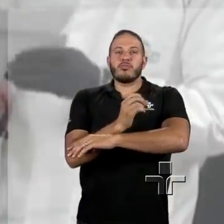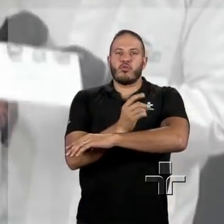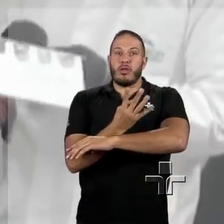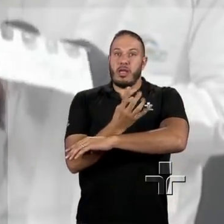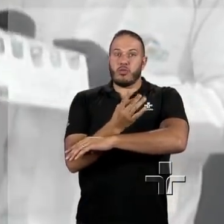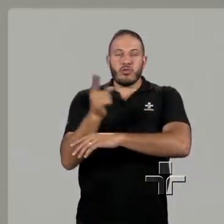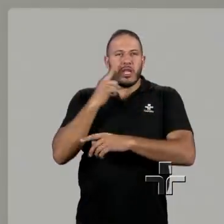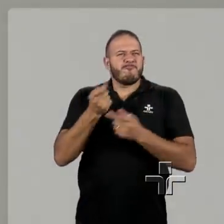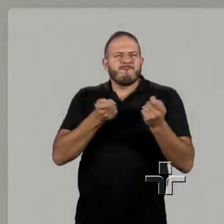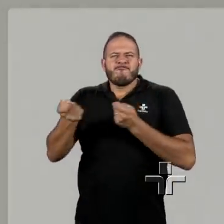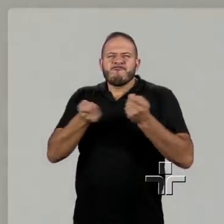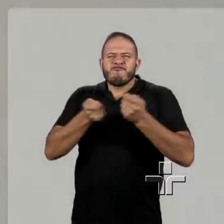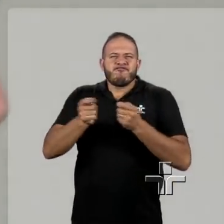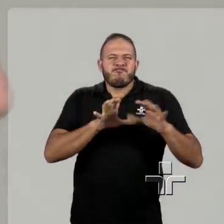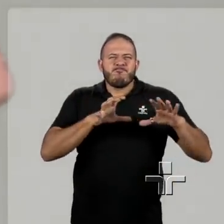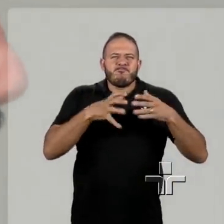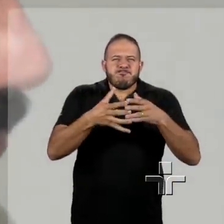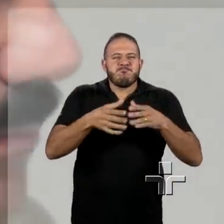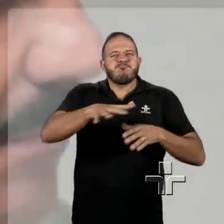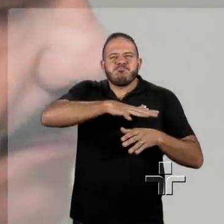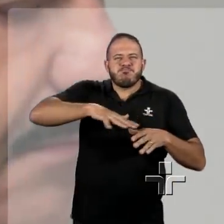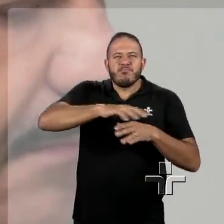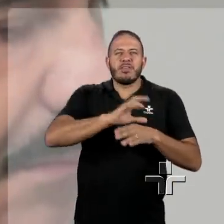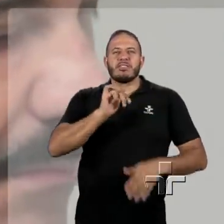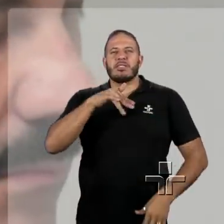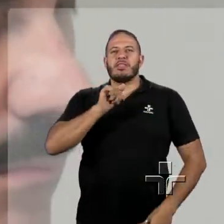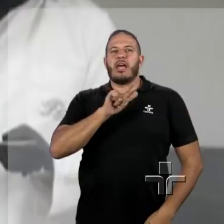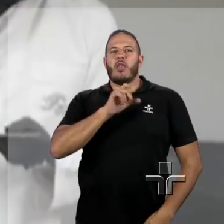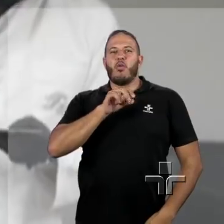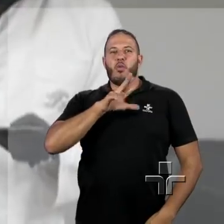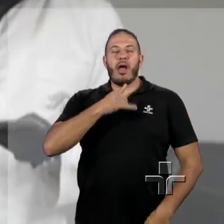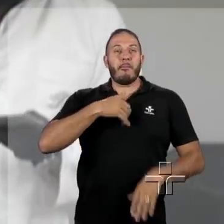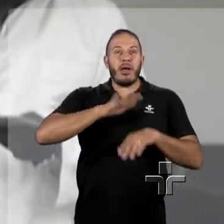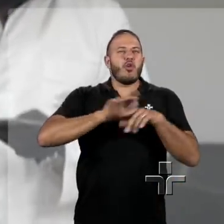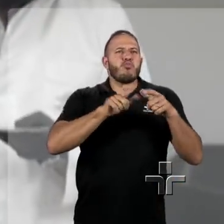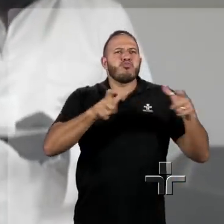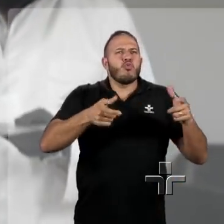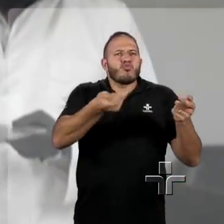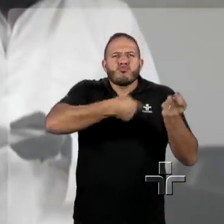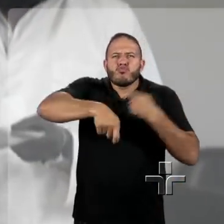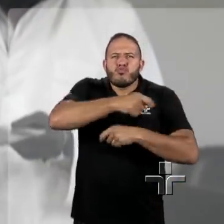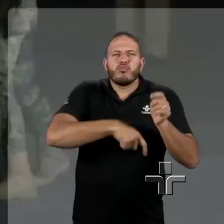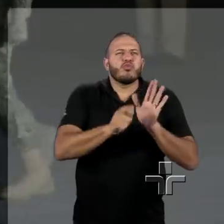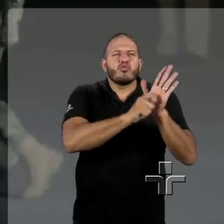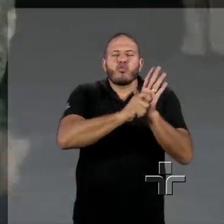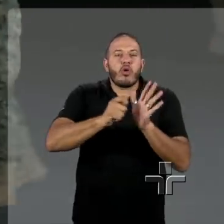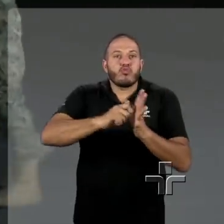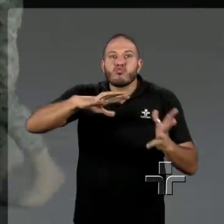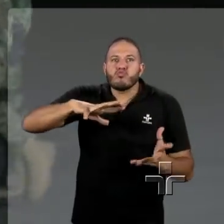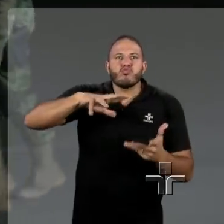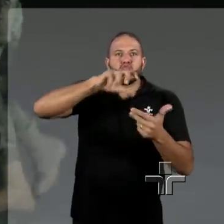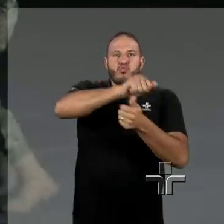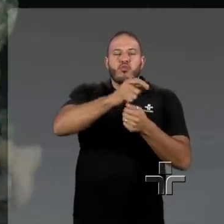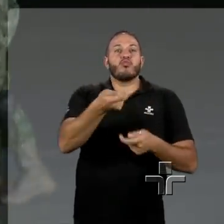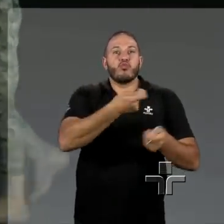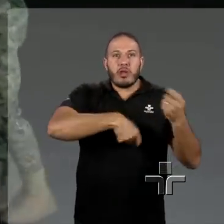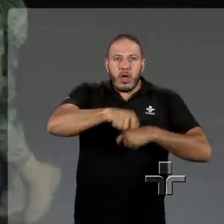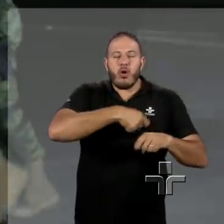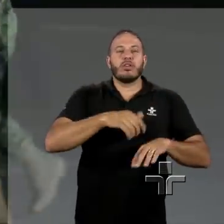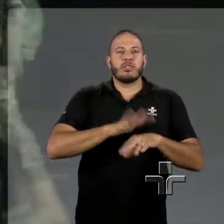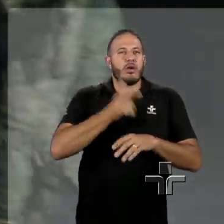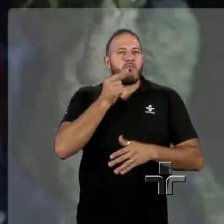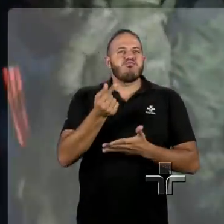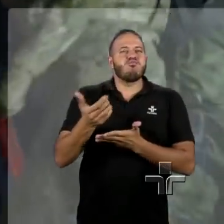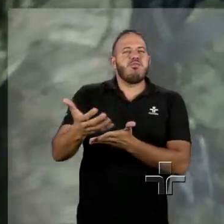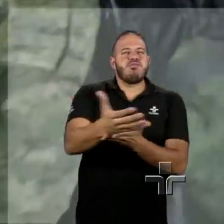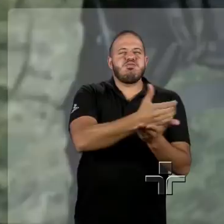ele comandou o cartel de Sinaloa, a maior organização de tráfico de drogas do mundo. O negócio teria rendido mais